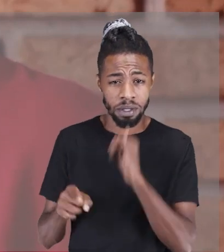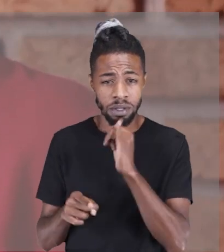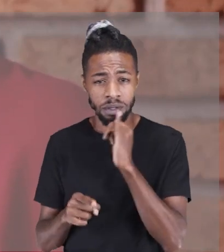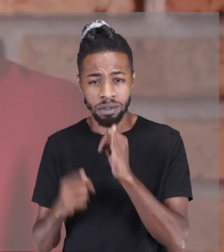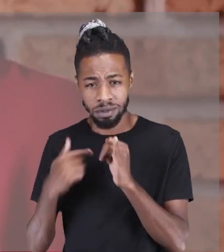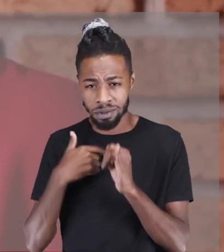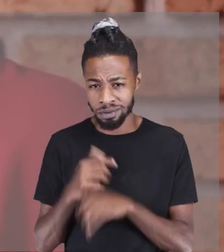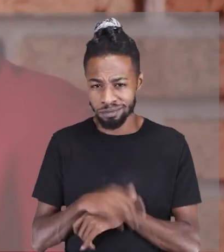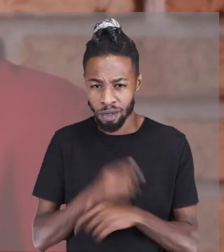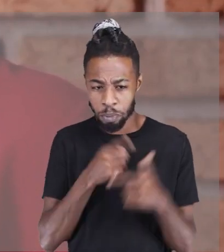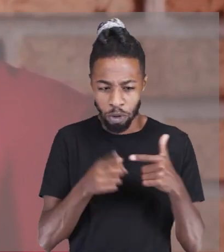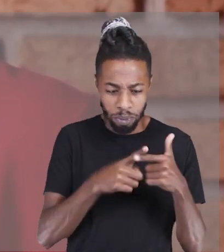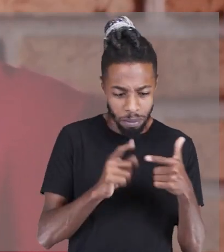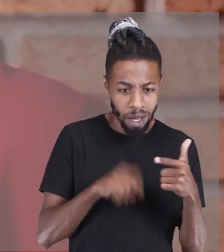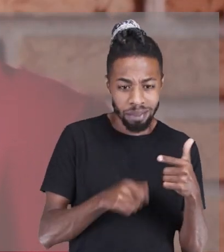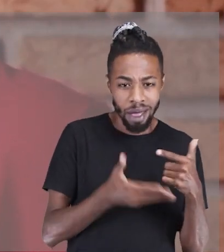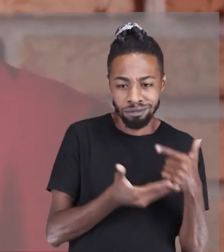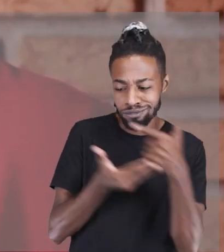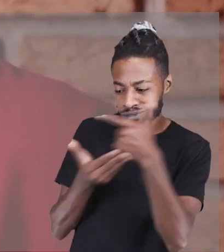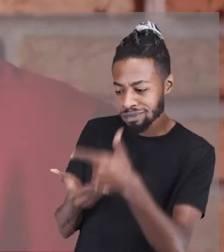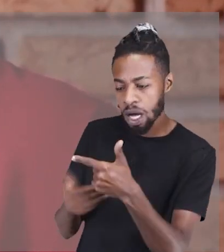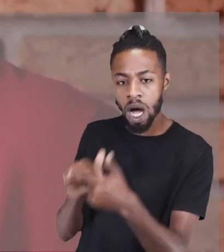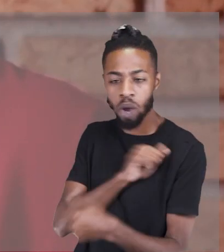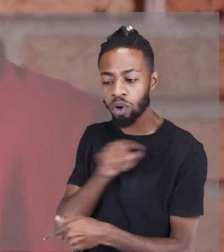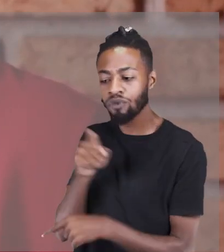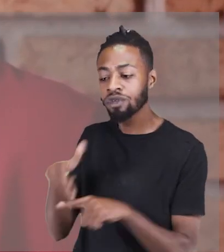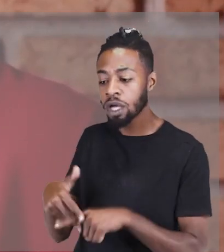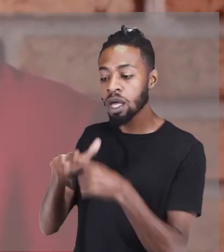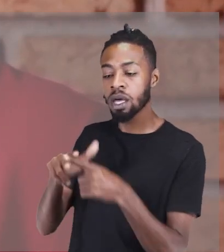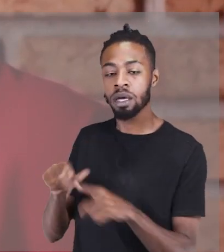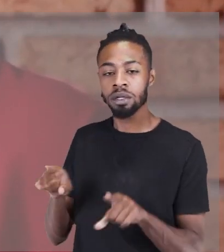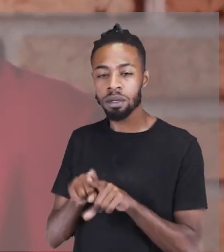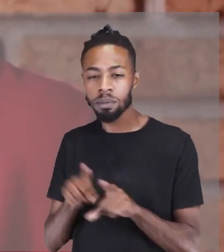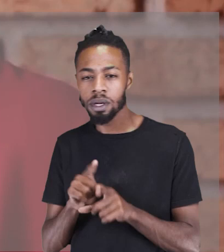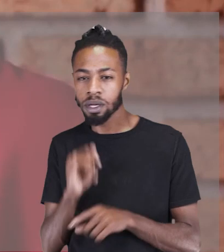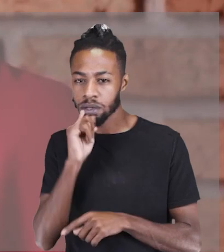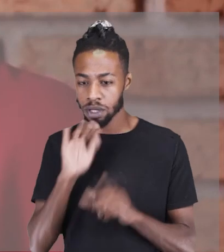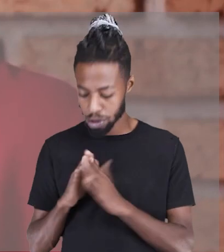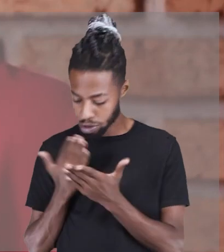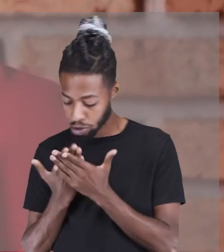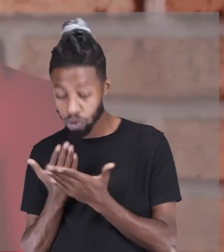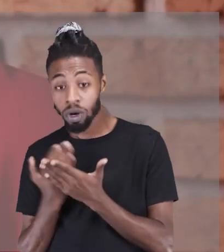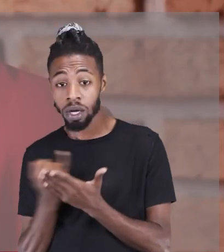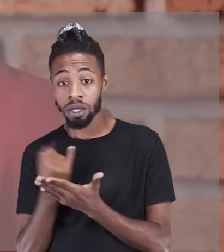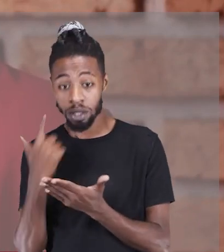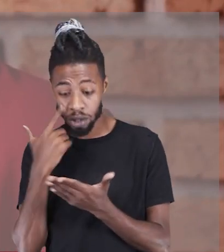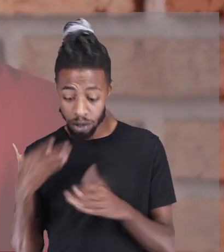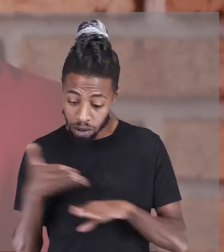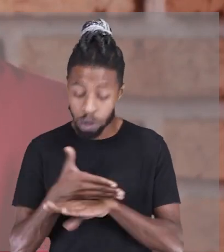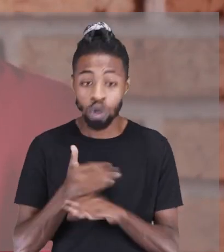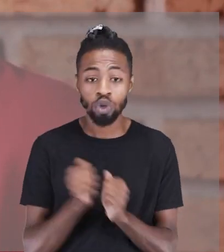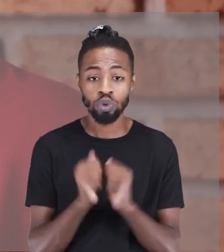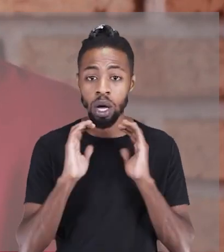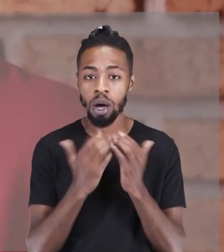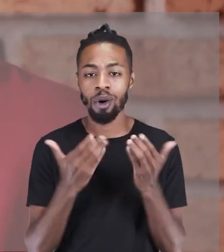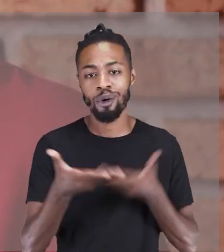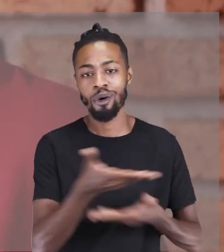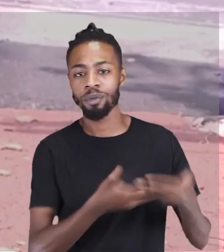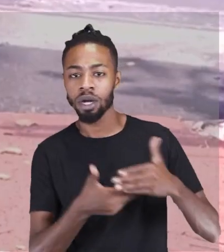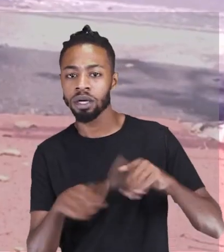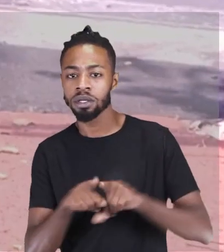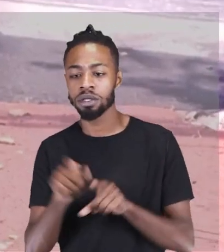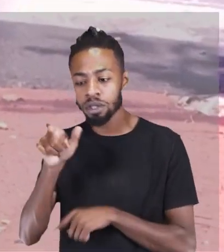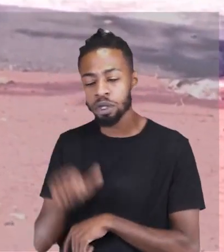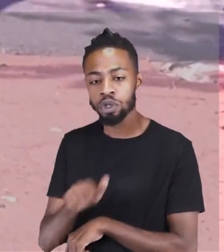Então, colocar situações para ele resolver, oportunizar que a escola esteja presente na comunidade e que esse